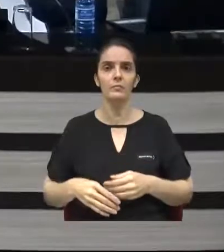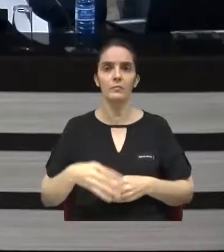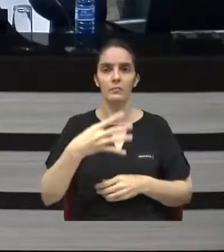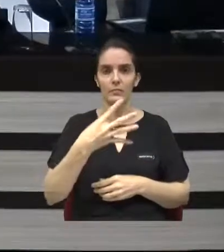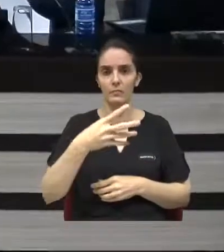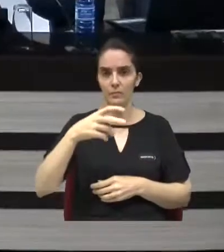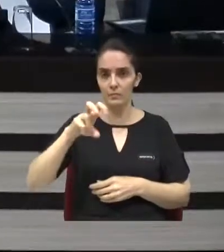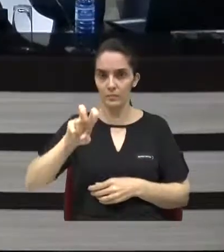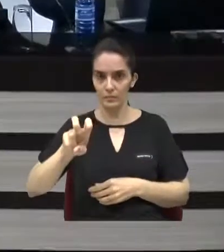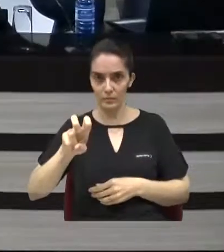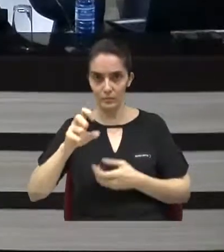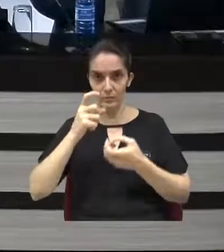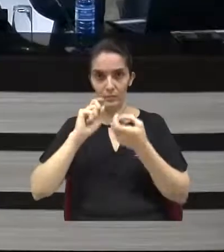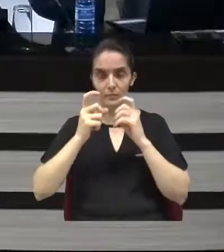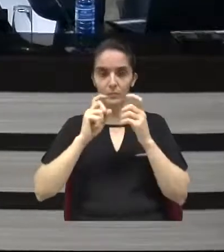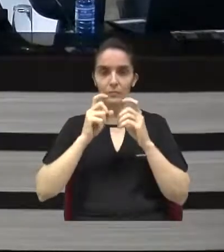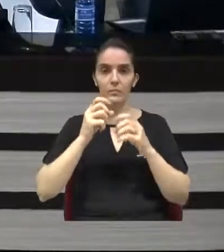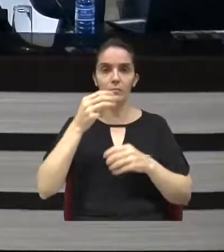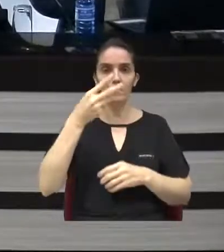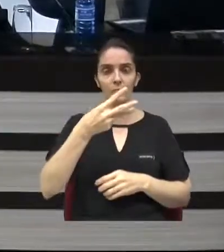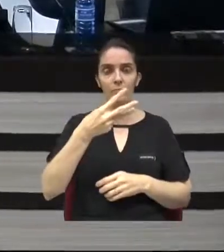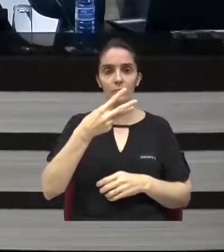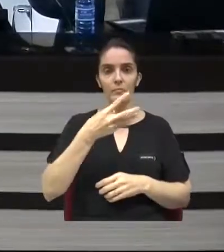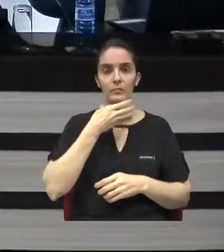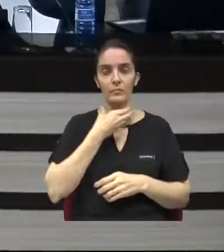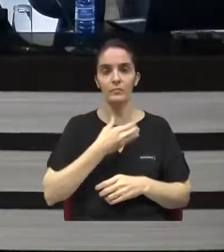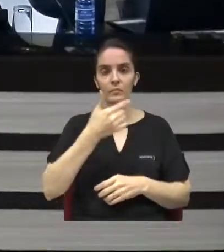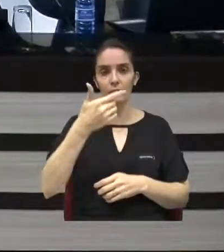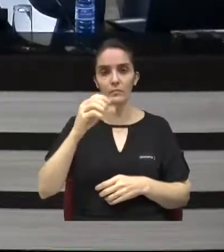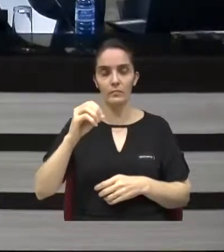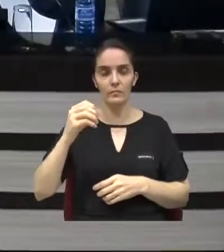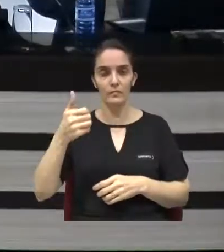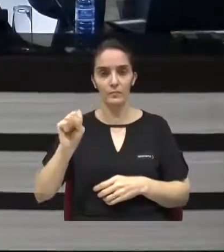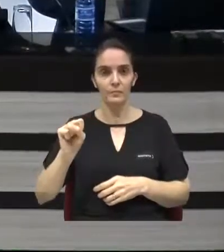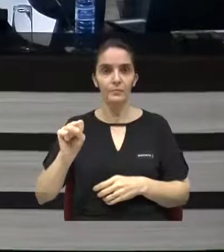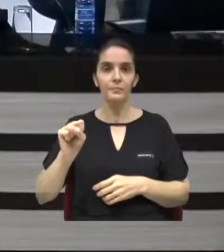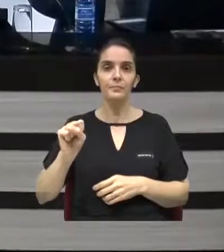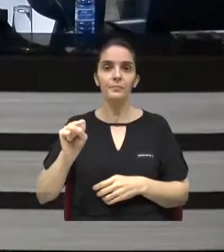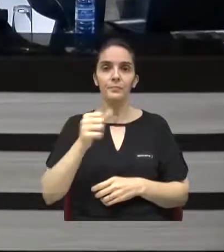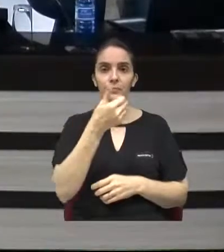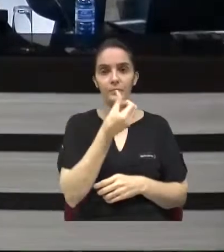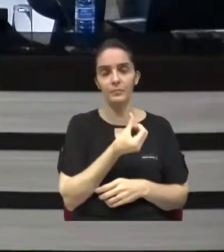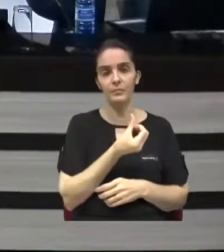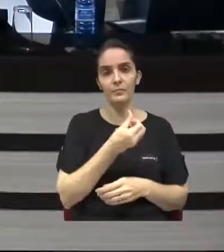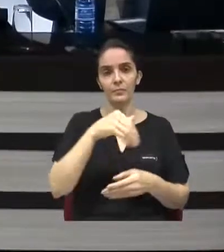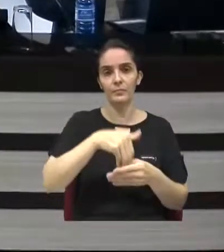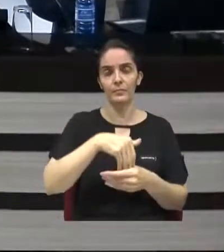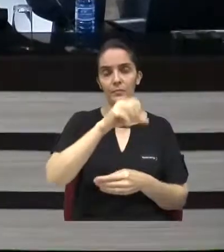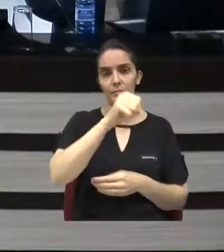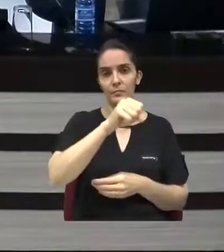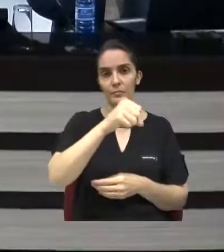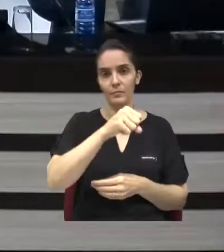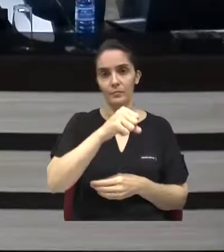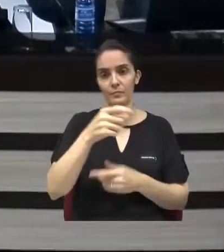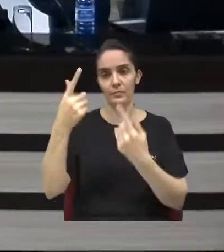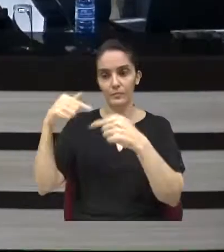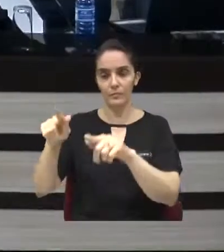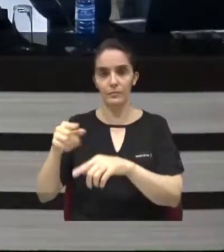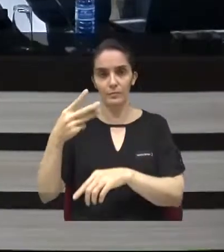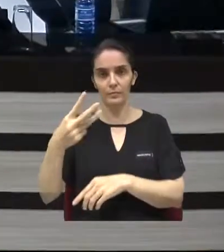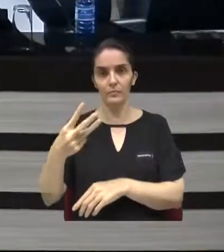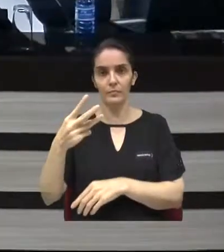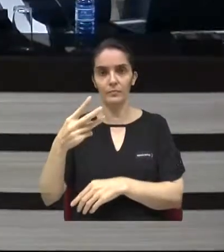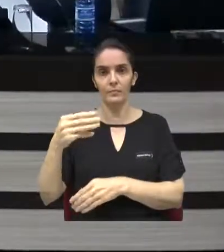42ª sessão ordinária, em 3 de dezembro de 2018, com 16 votos favoráveis contra 3 votos